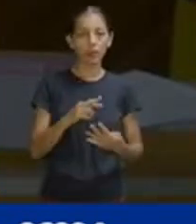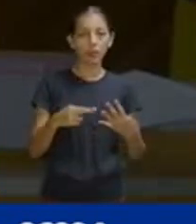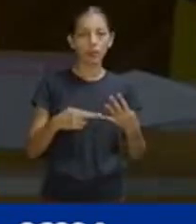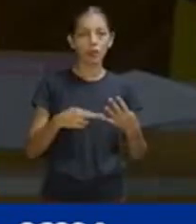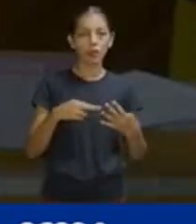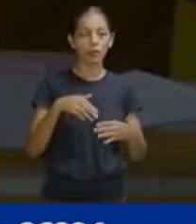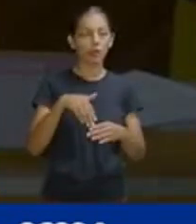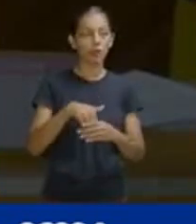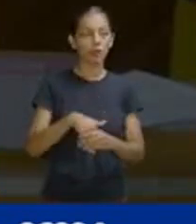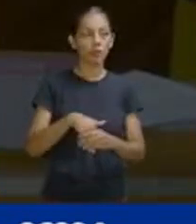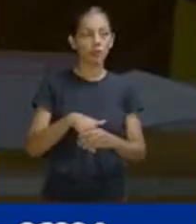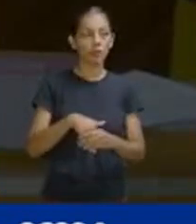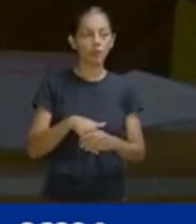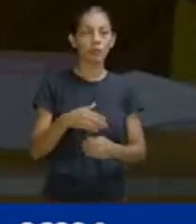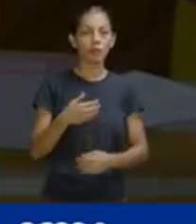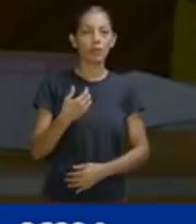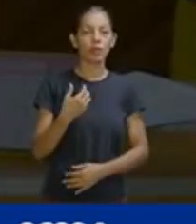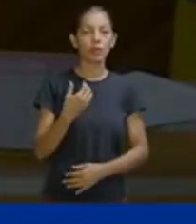na representação